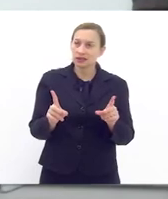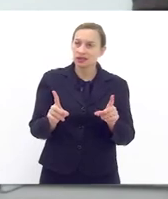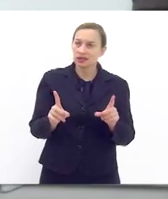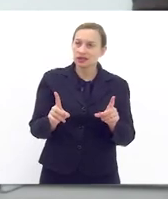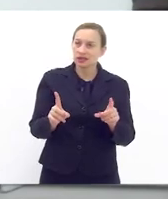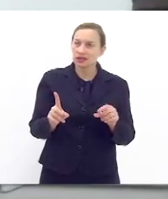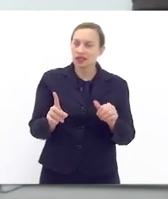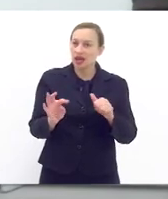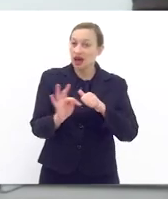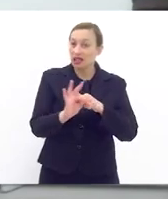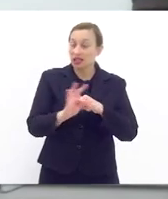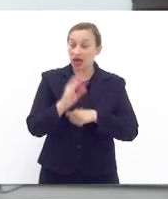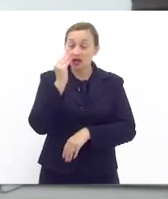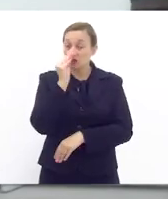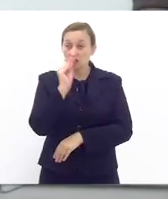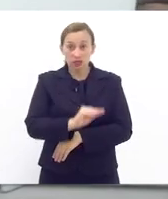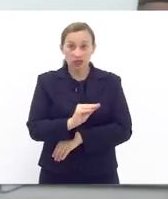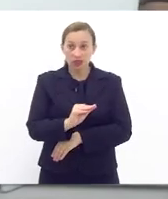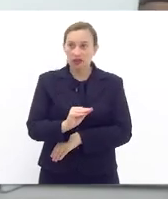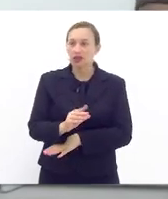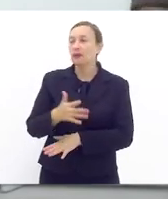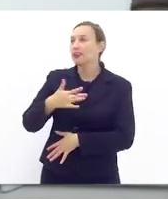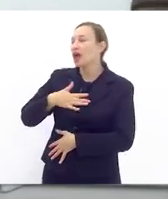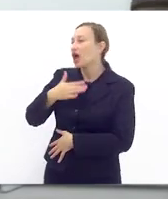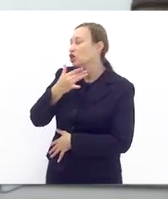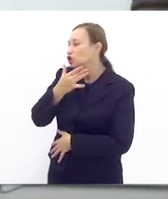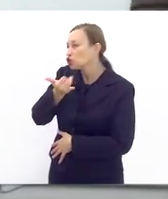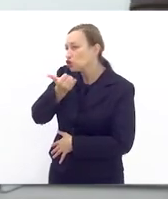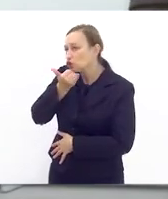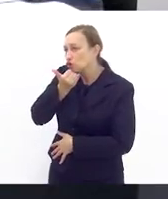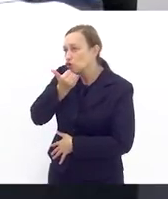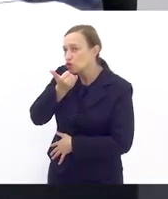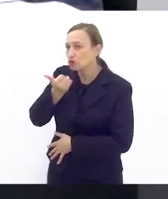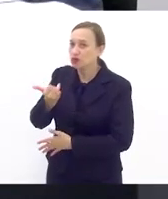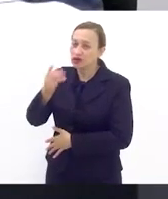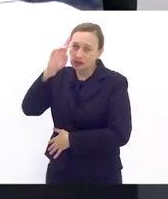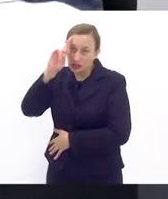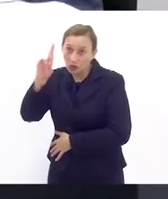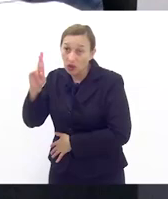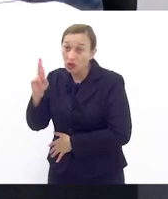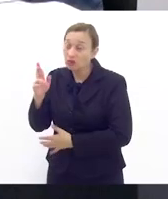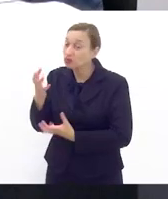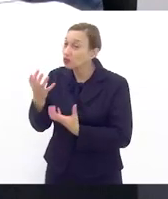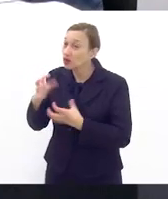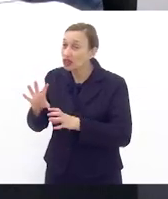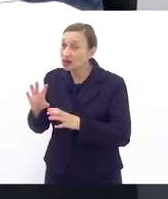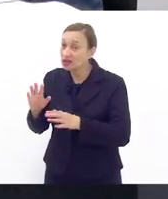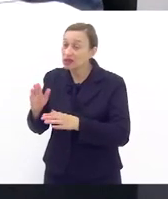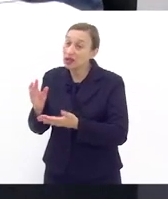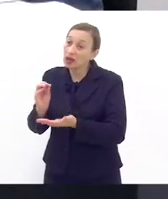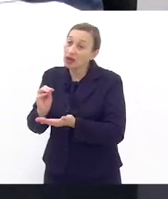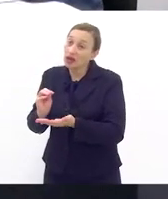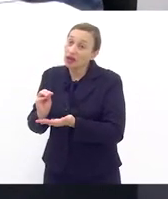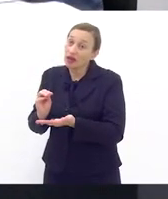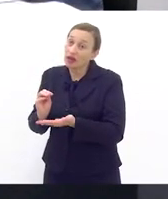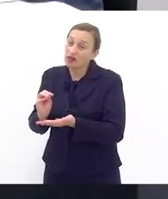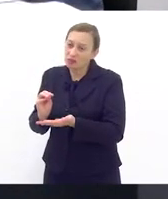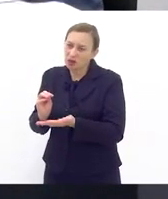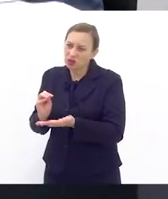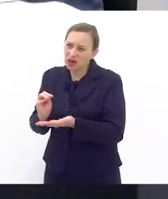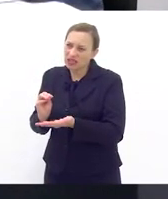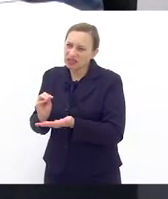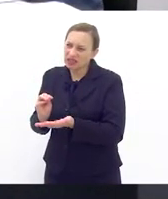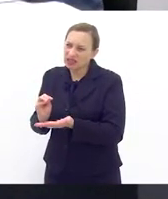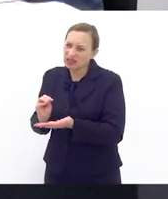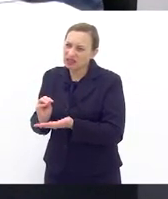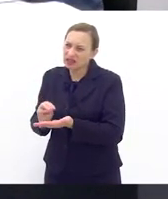rechaçada Senhora eu não quero ser Indelicada mas eu consegui para ser que